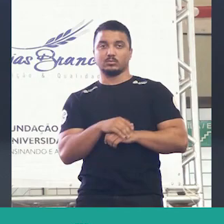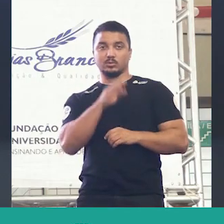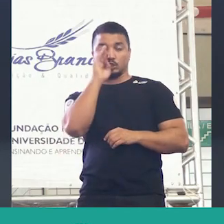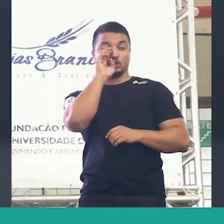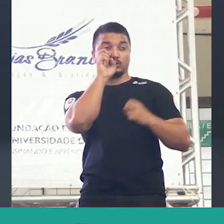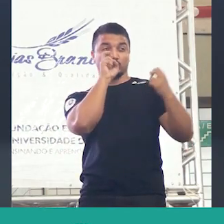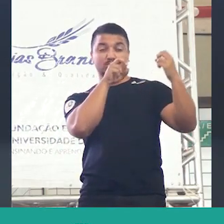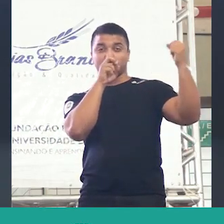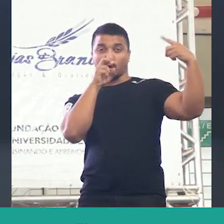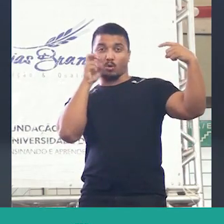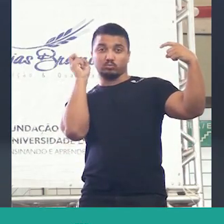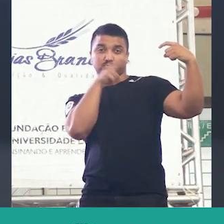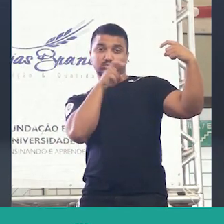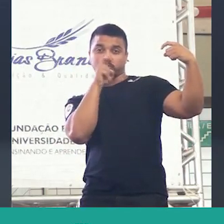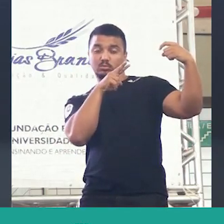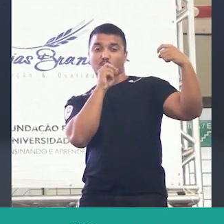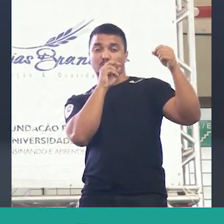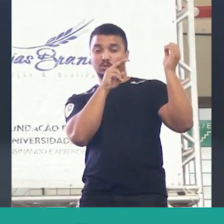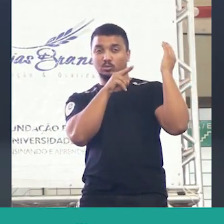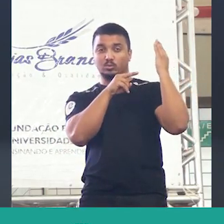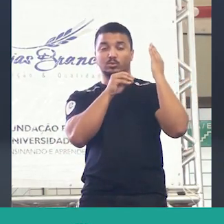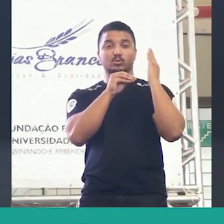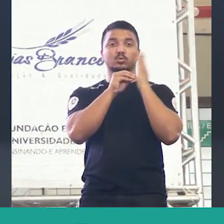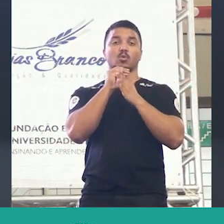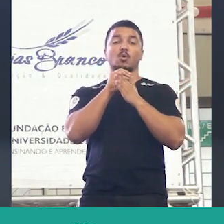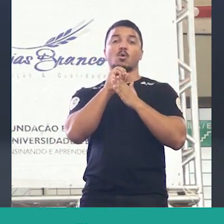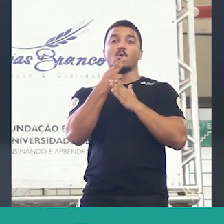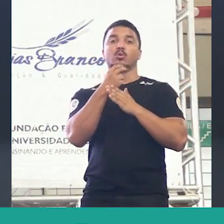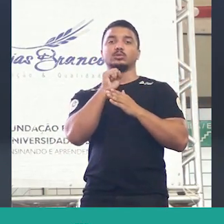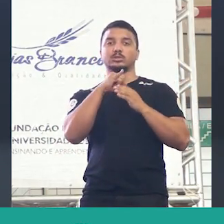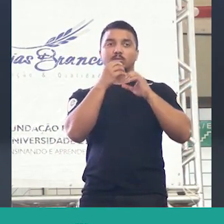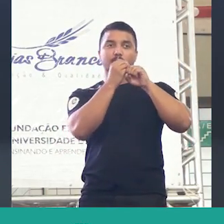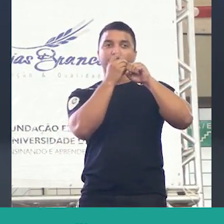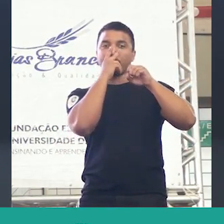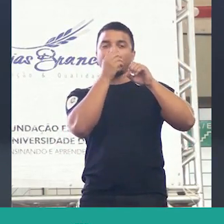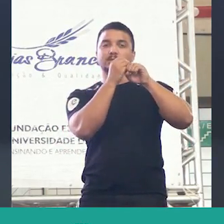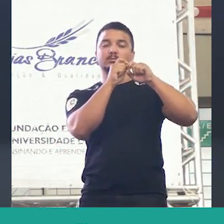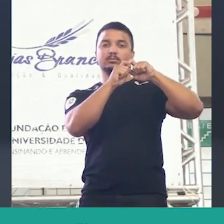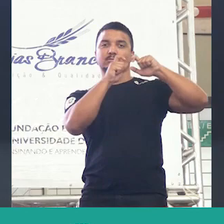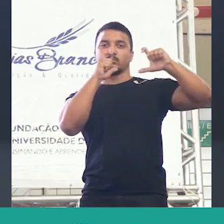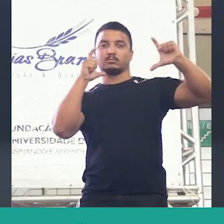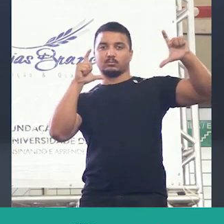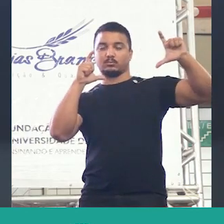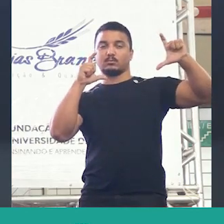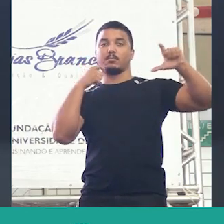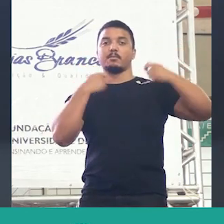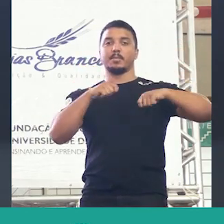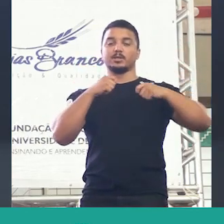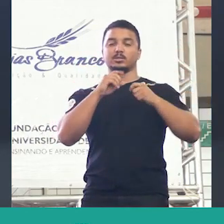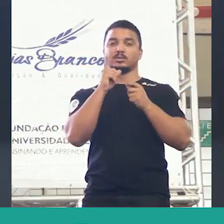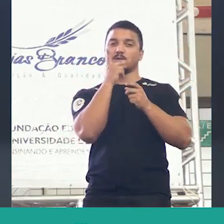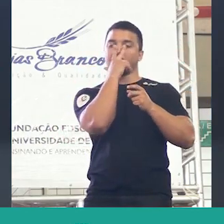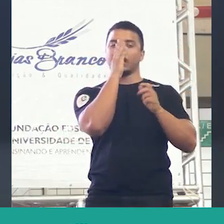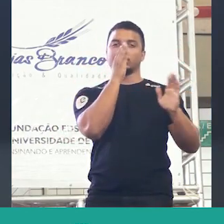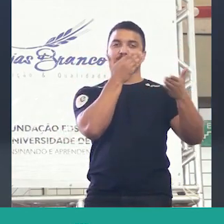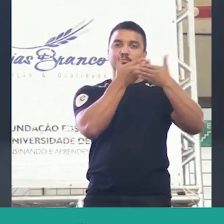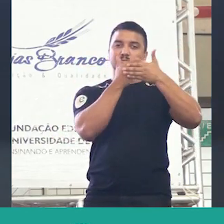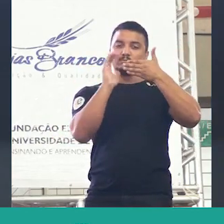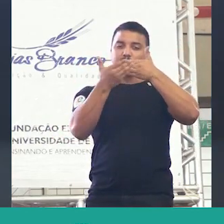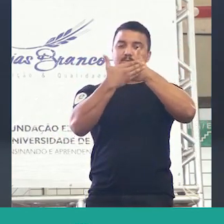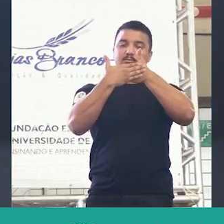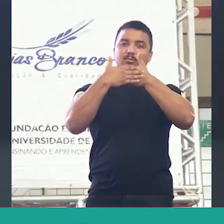olhar diretamente para o sol, nem a olho nu, muito menos com qualquer equipamento de aumento. Tem que olhar, pessoal, usando aqueles